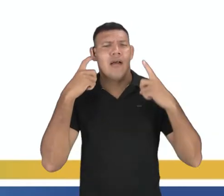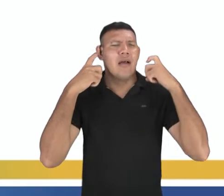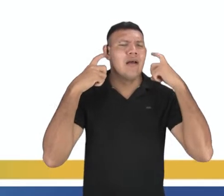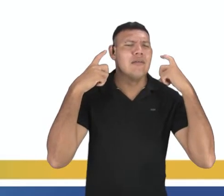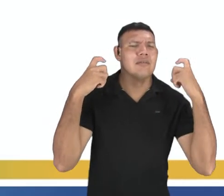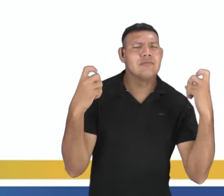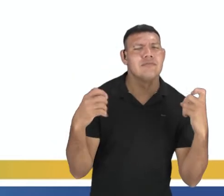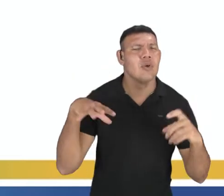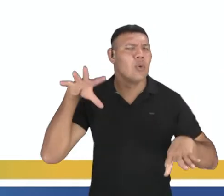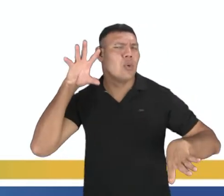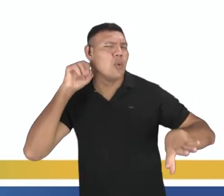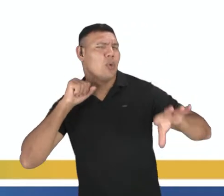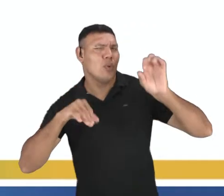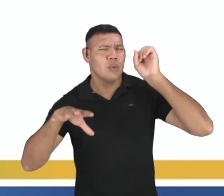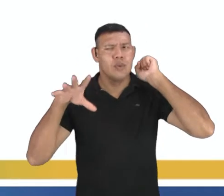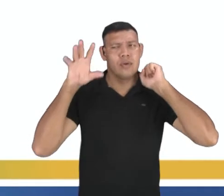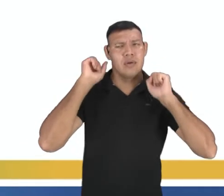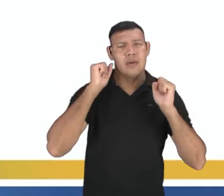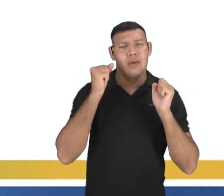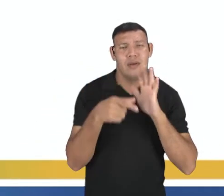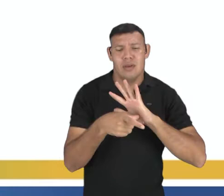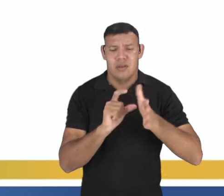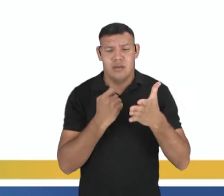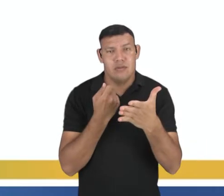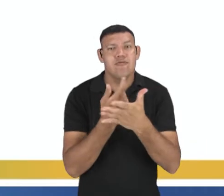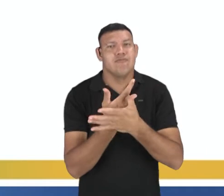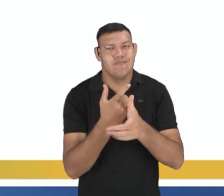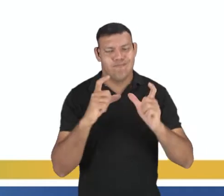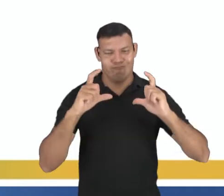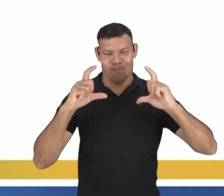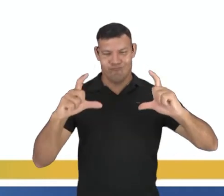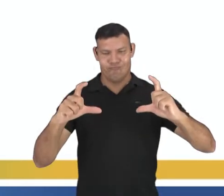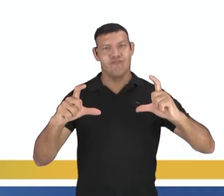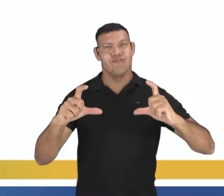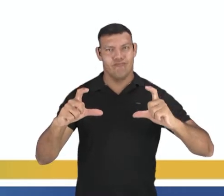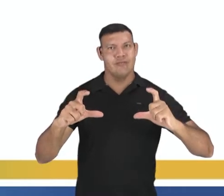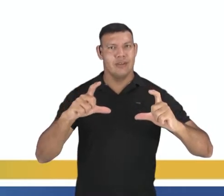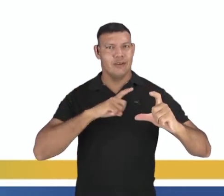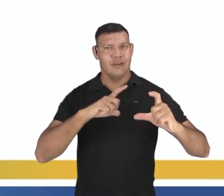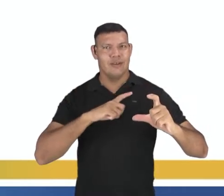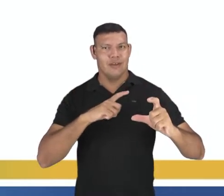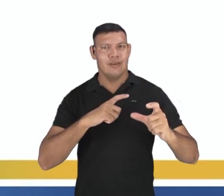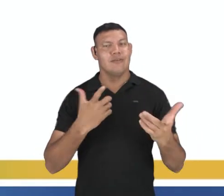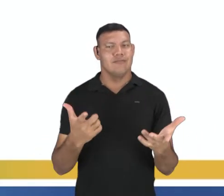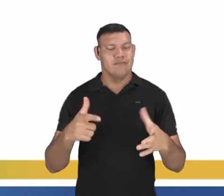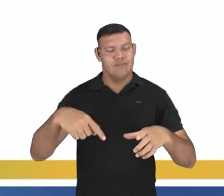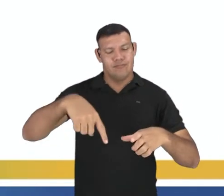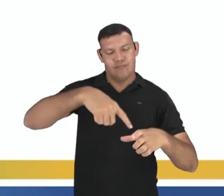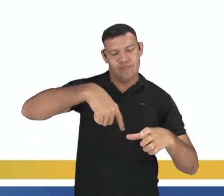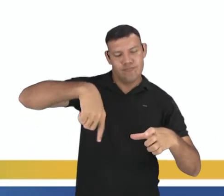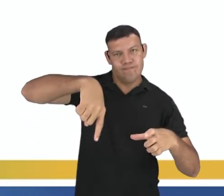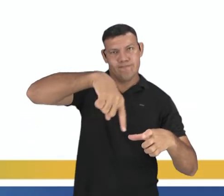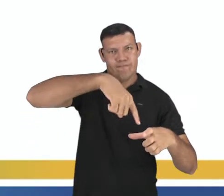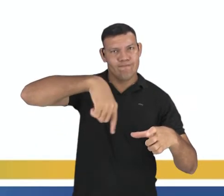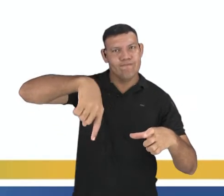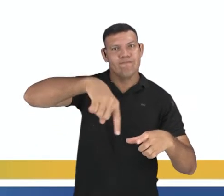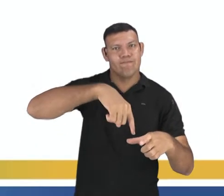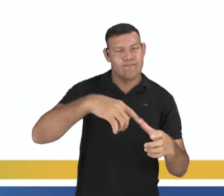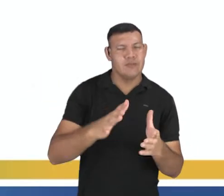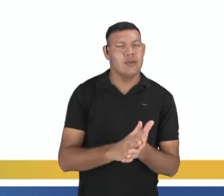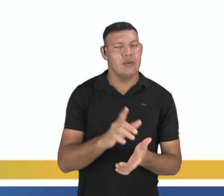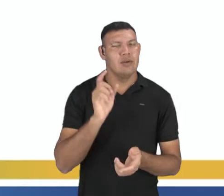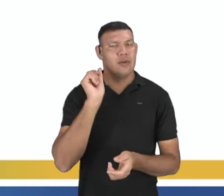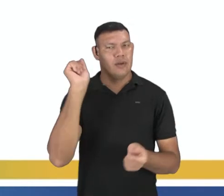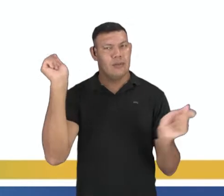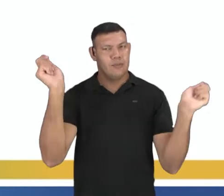textinhos das músicas antes de comprar o CD que trazia a gravação ou disco de vinil dessas músicas que a gente podia